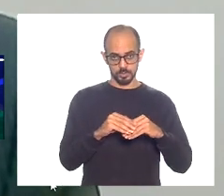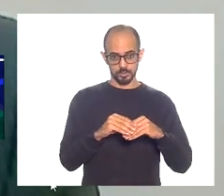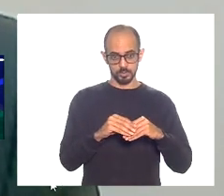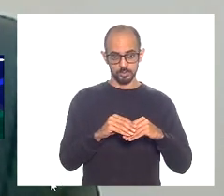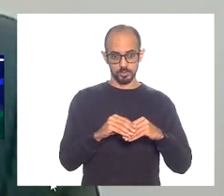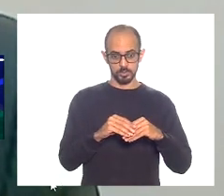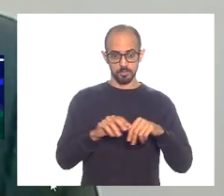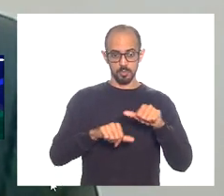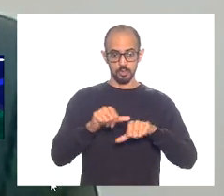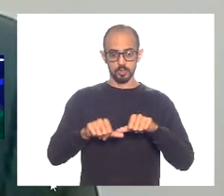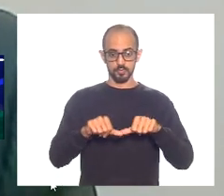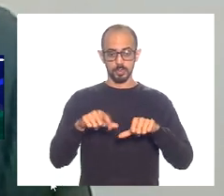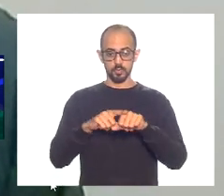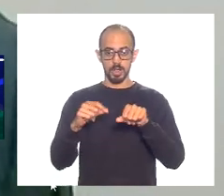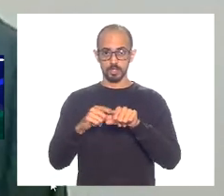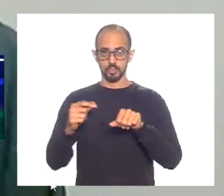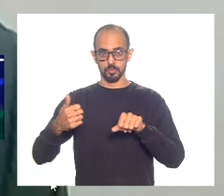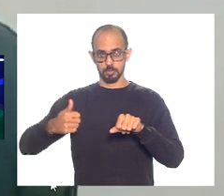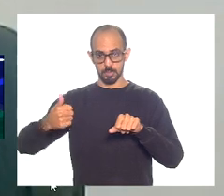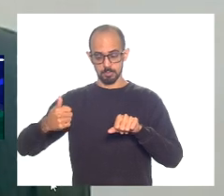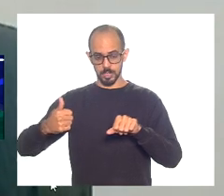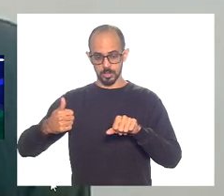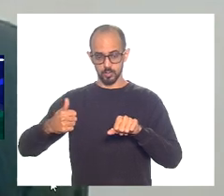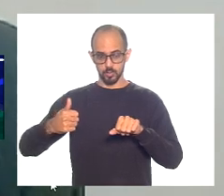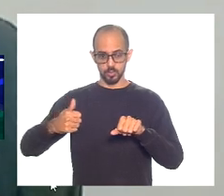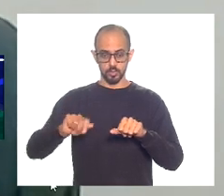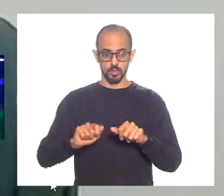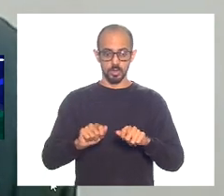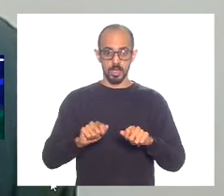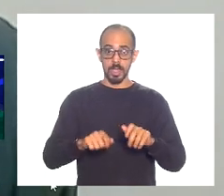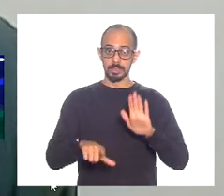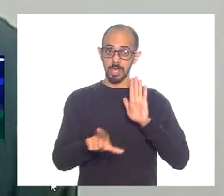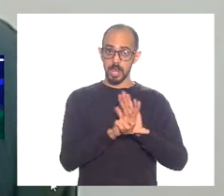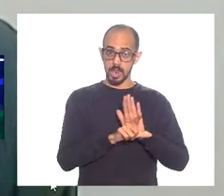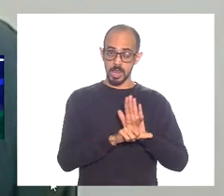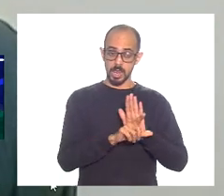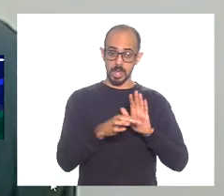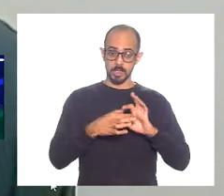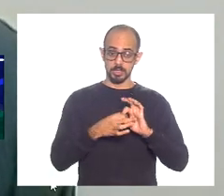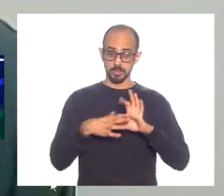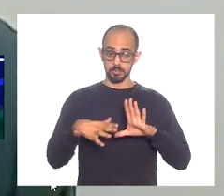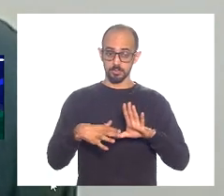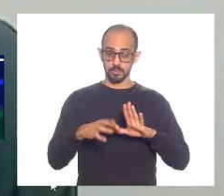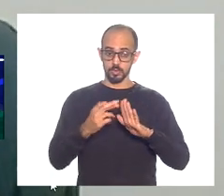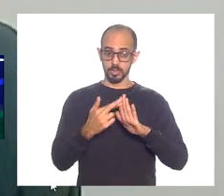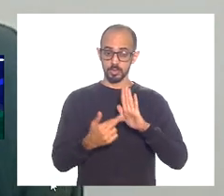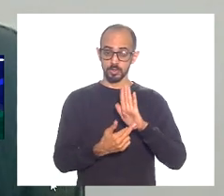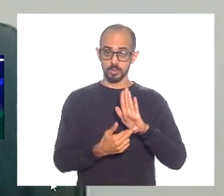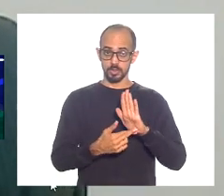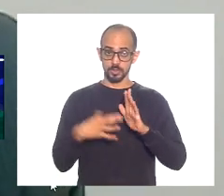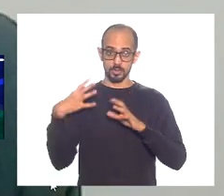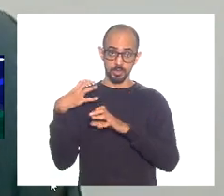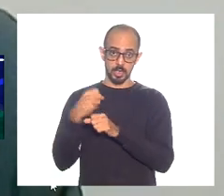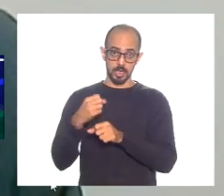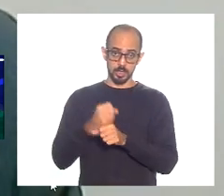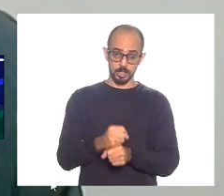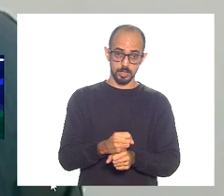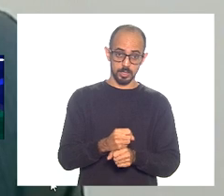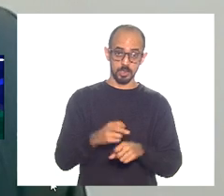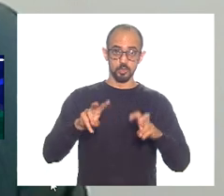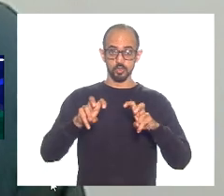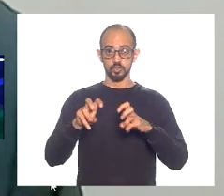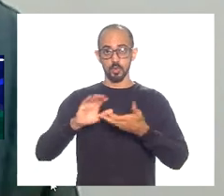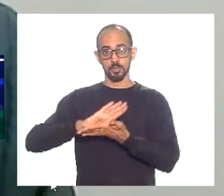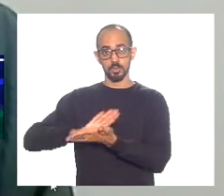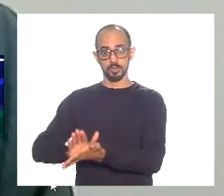Modifique-se o artigo 1º que passa a contar com a seguinte redação. Artigo 1º. Essa lei dispõe sobre a elaboração de relatório com dados estatísticos relacionados à